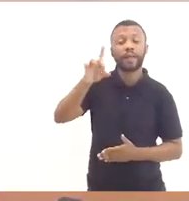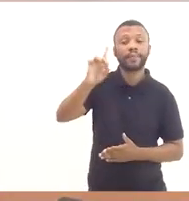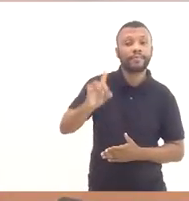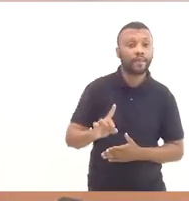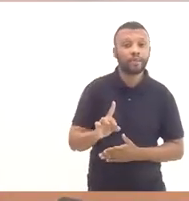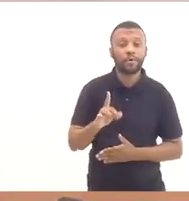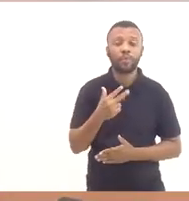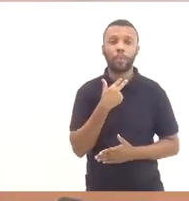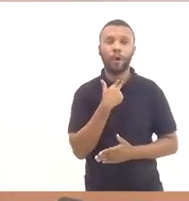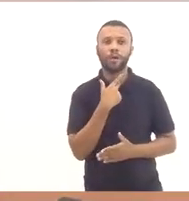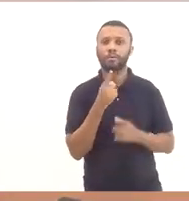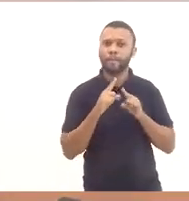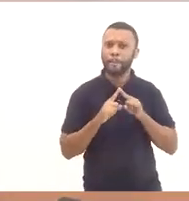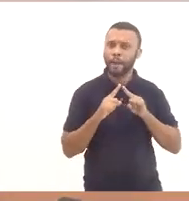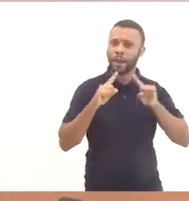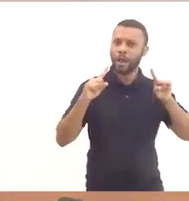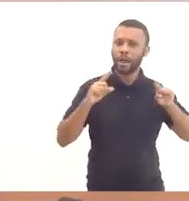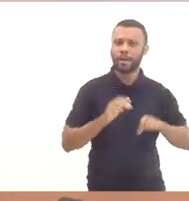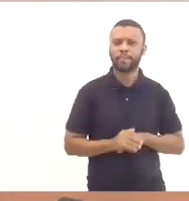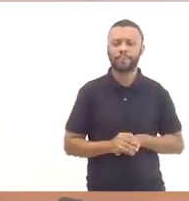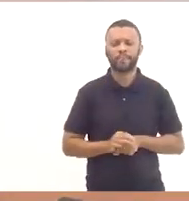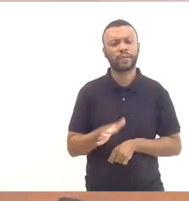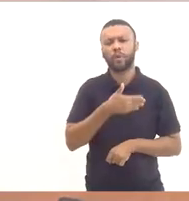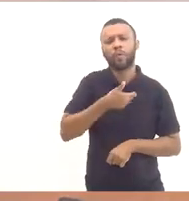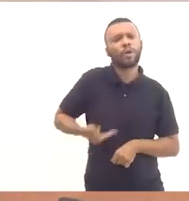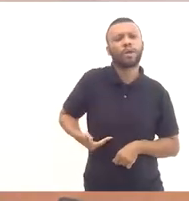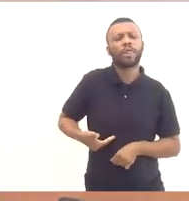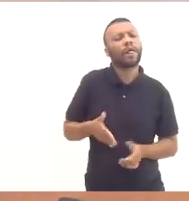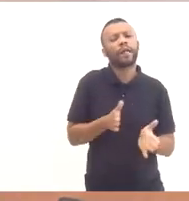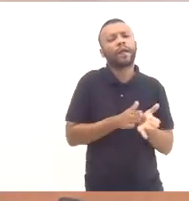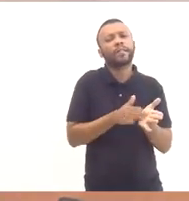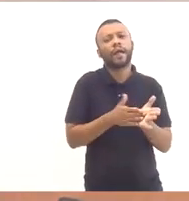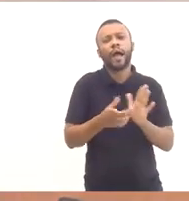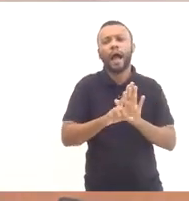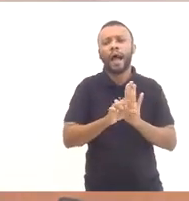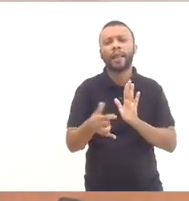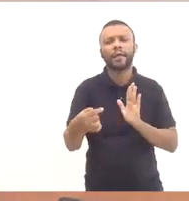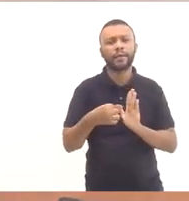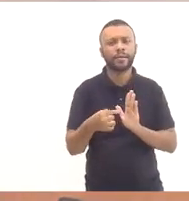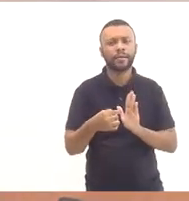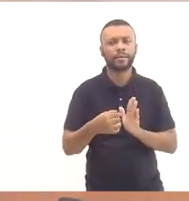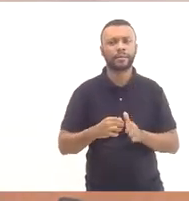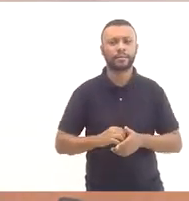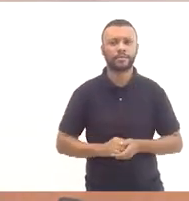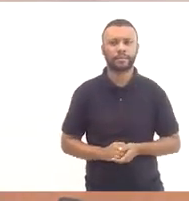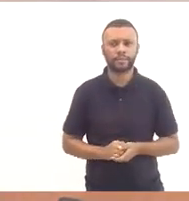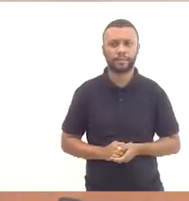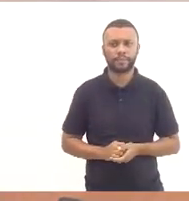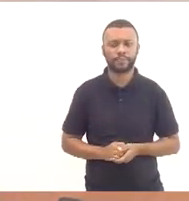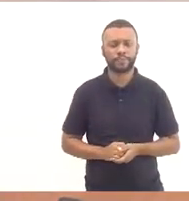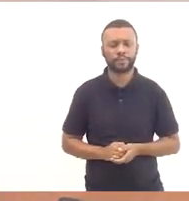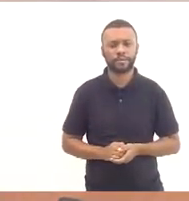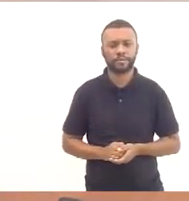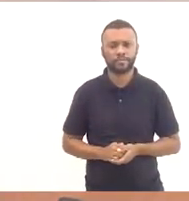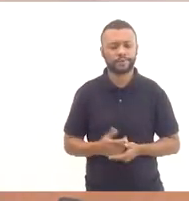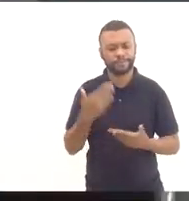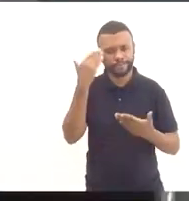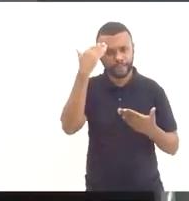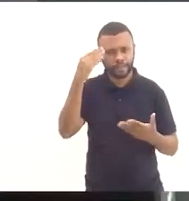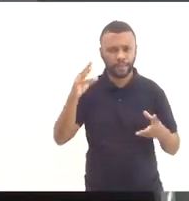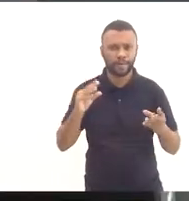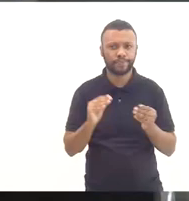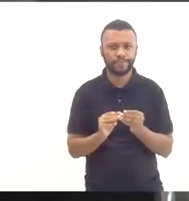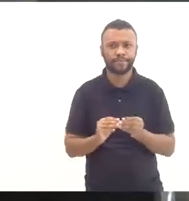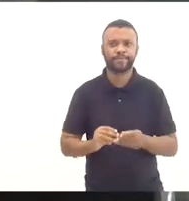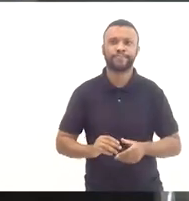que que a gente fala para sua mãe cadê o estado Cadê a lei e essa é a nossa cobrança obrigada